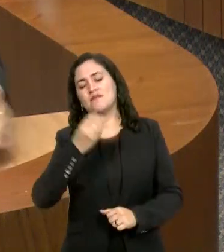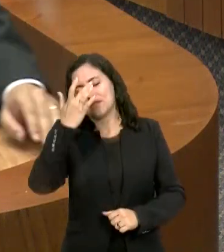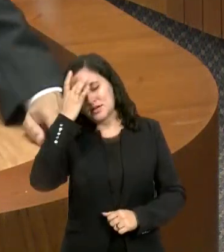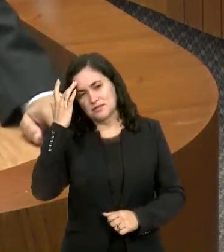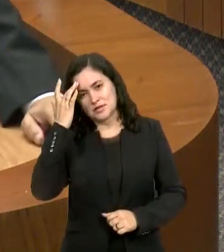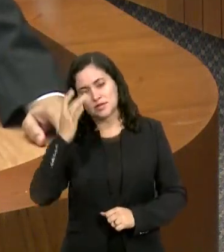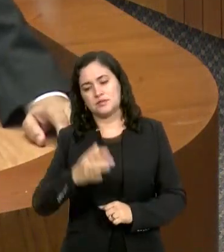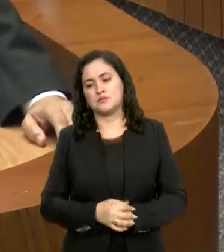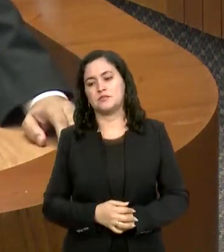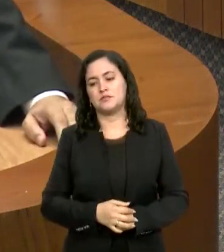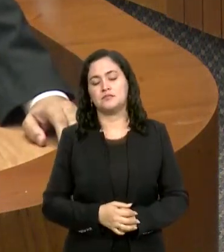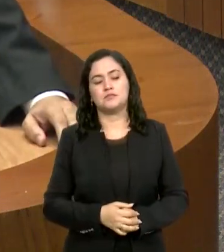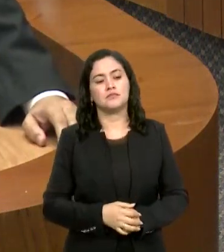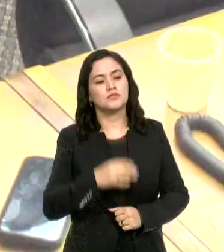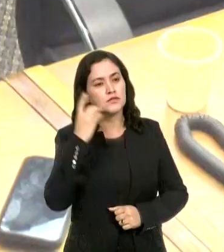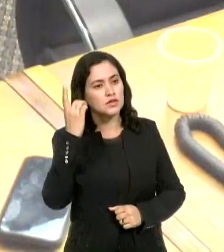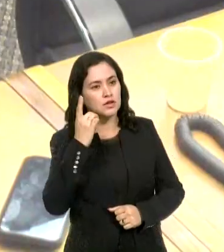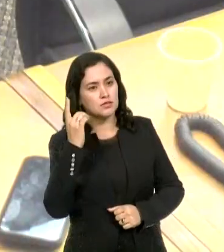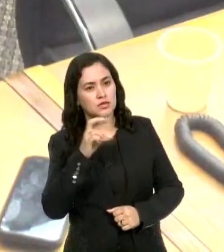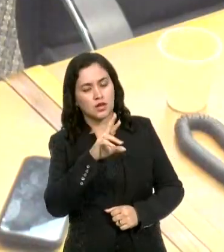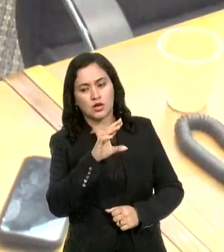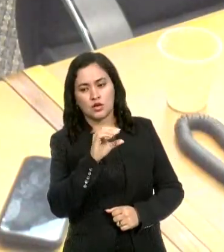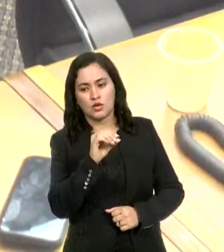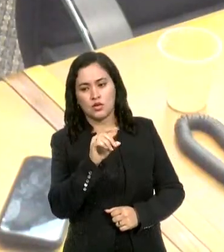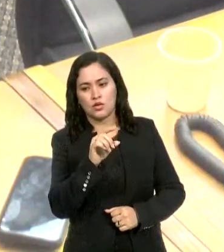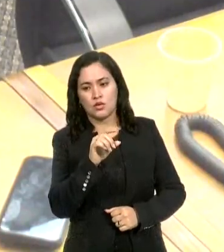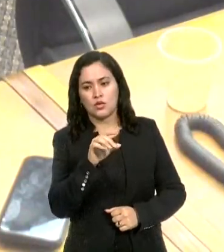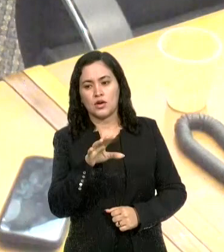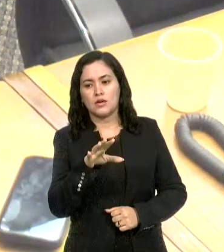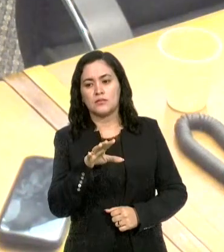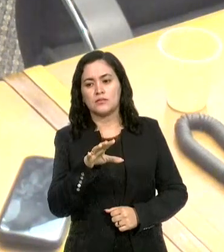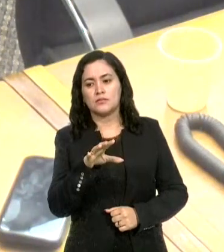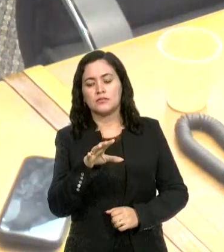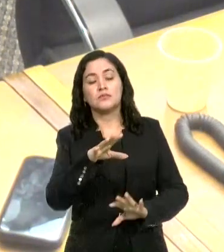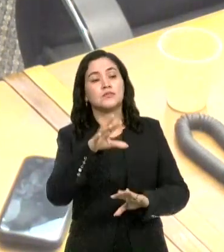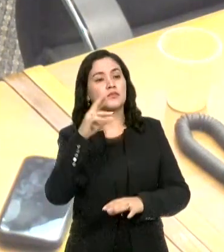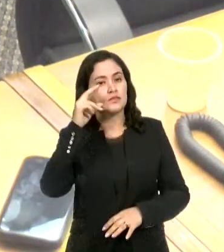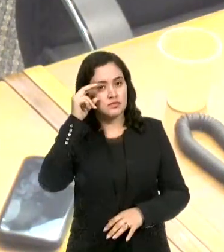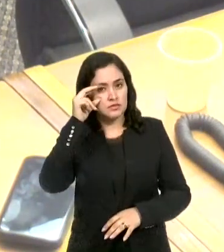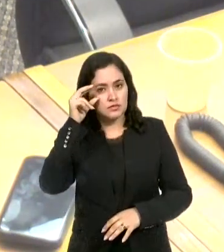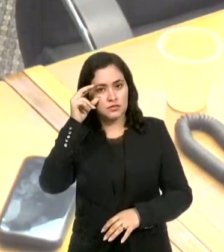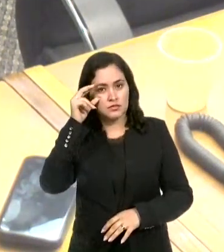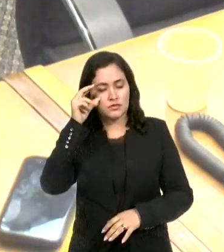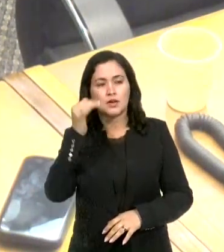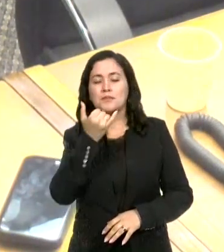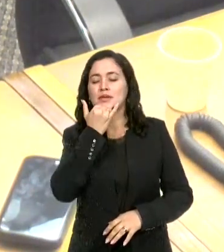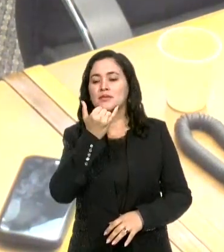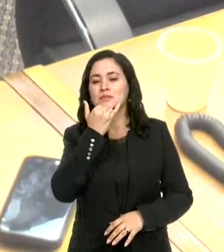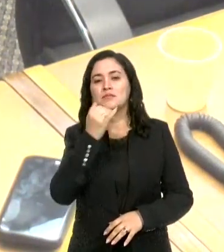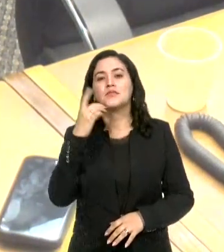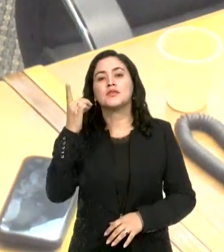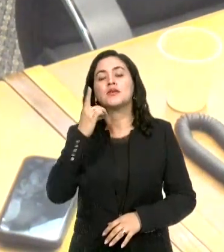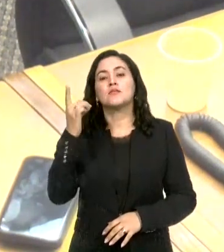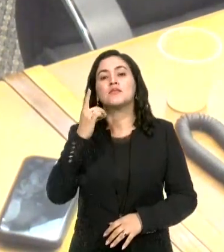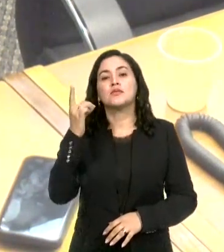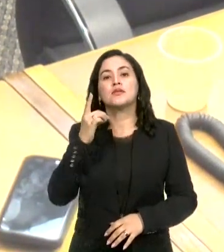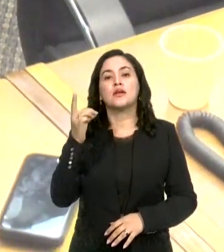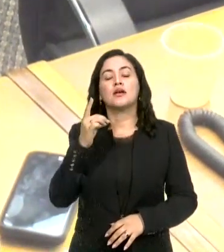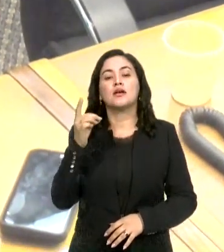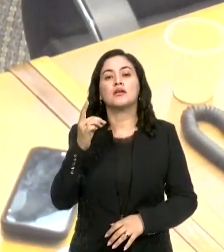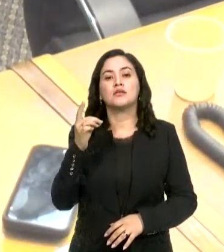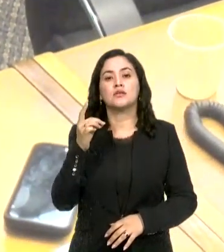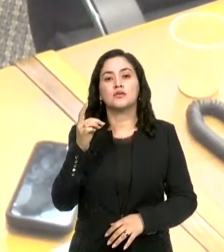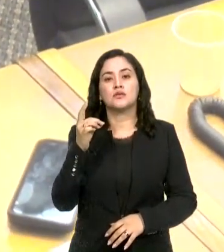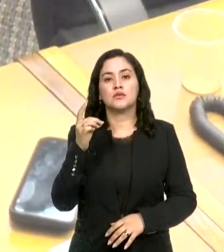Deputado Lula, primeiramente quero lhe cumprimentar pelo seu excelente pronunciamento. Vossa Excelência